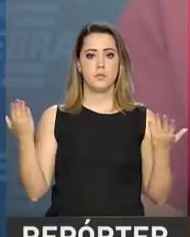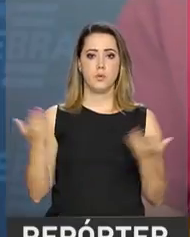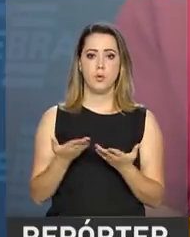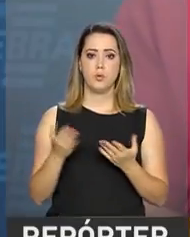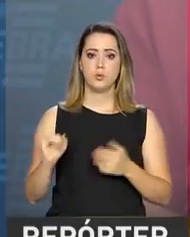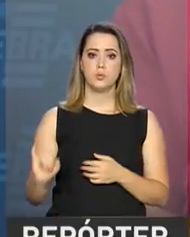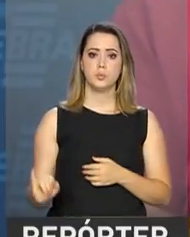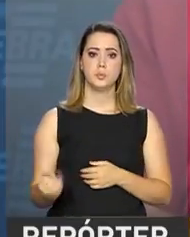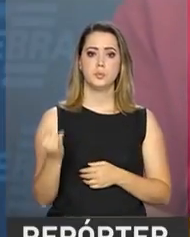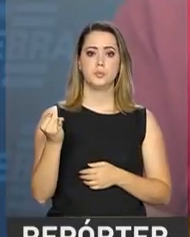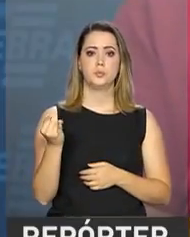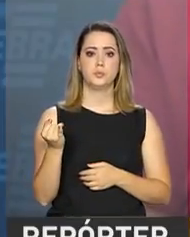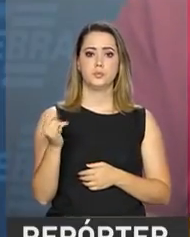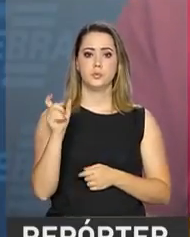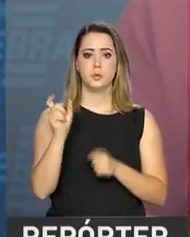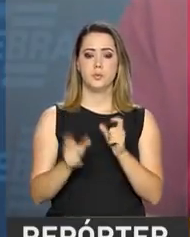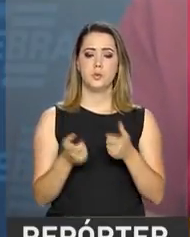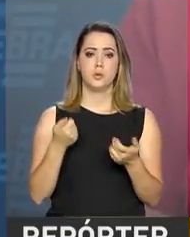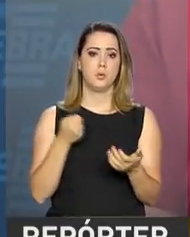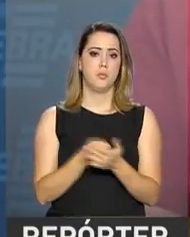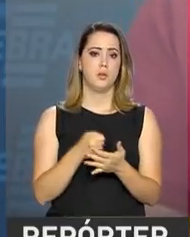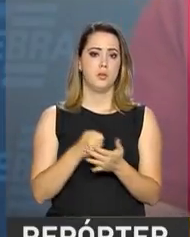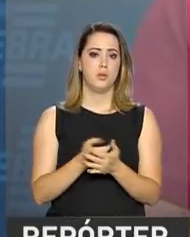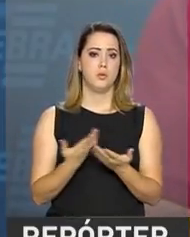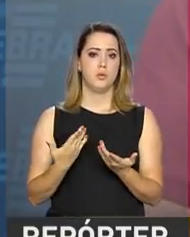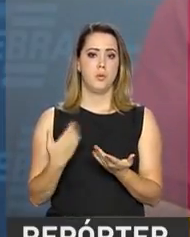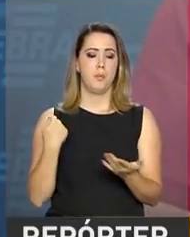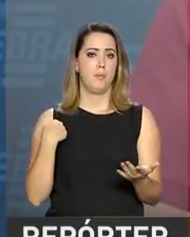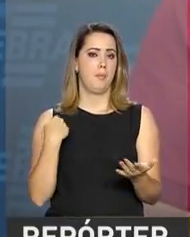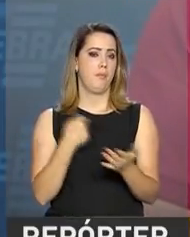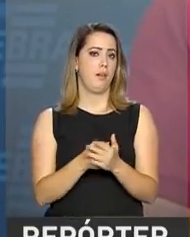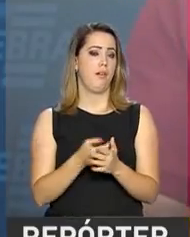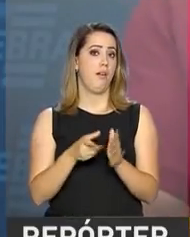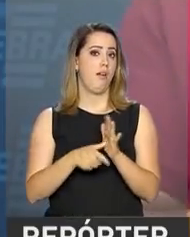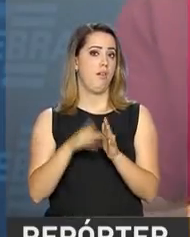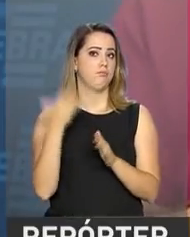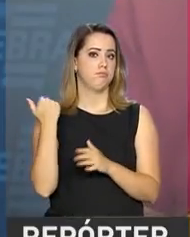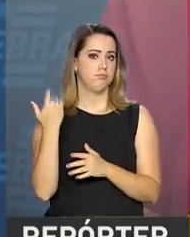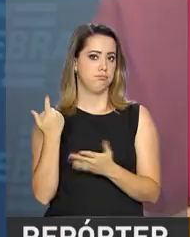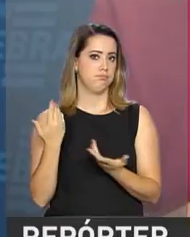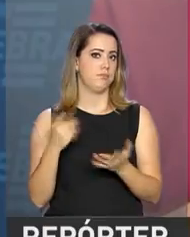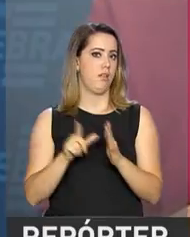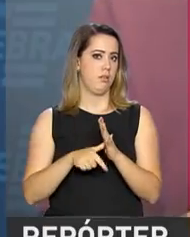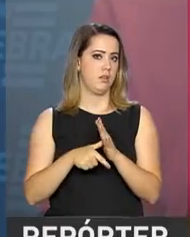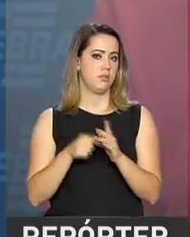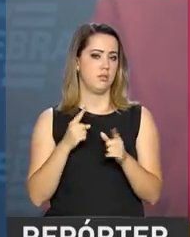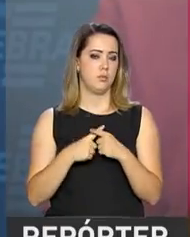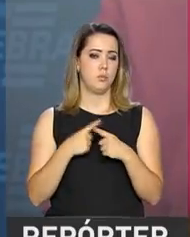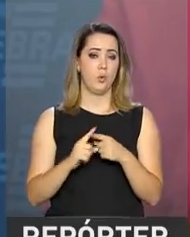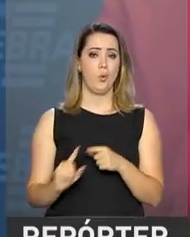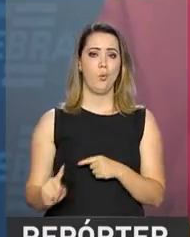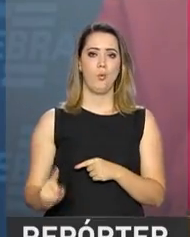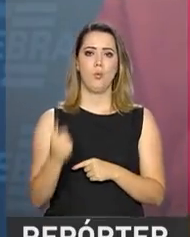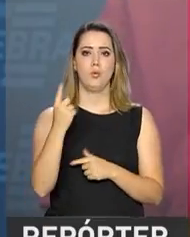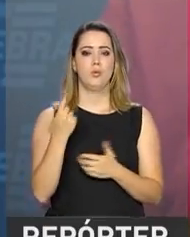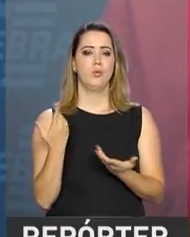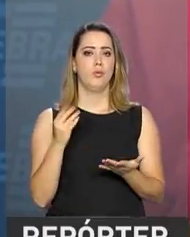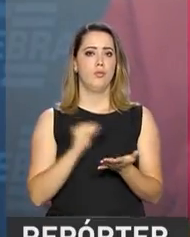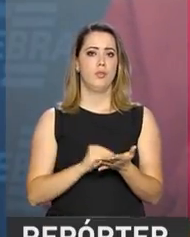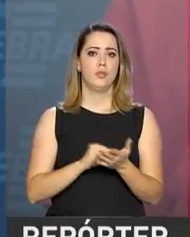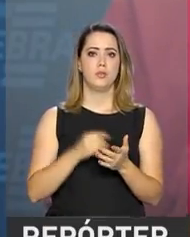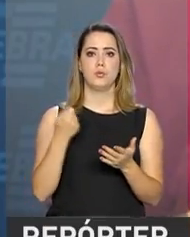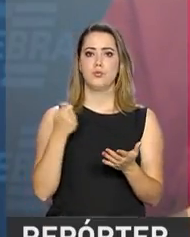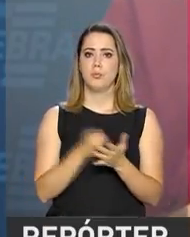uma oportunidade de quem não pagou acertar o passado. Porque o único prejudicado pelo não pagamento é